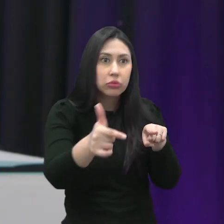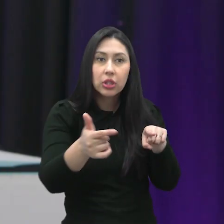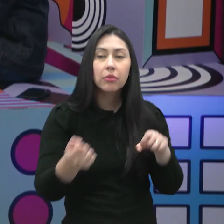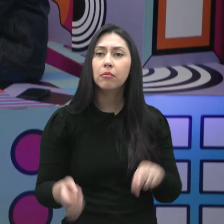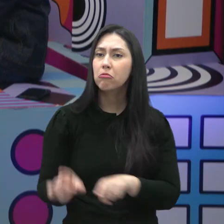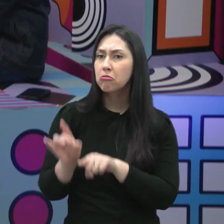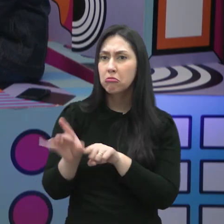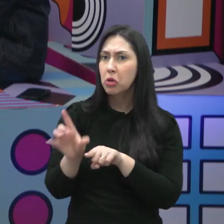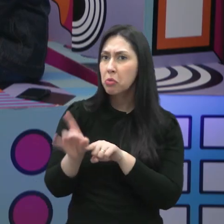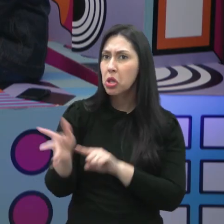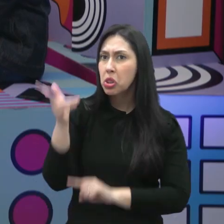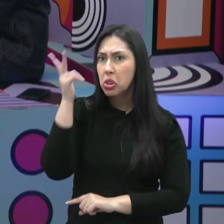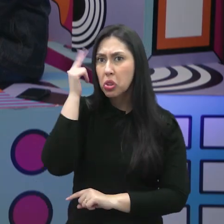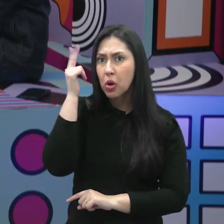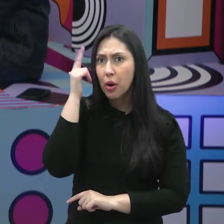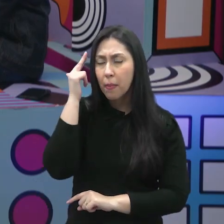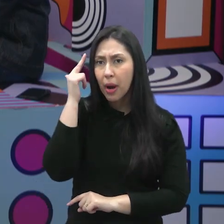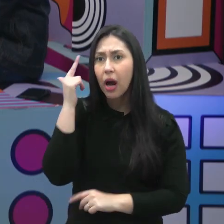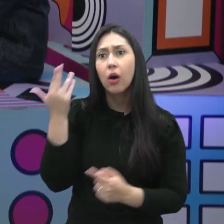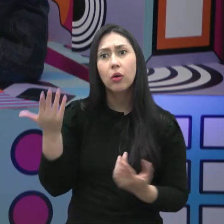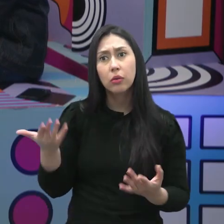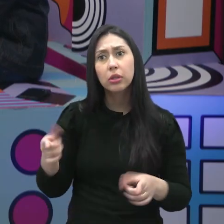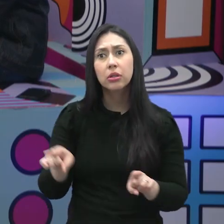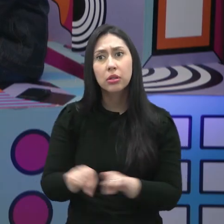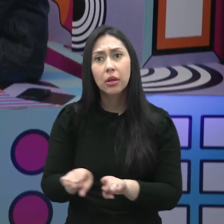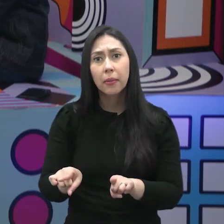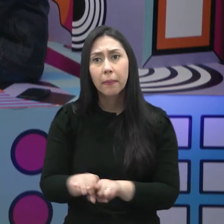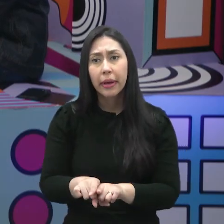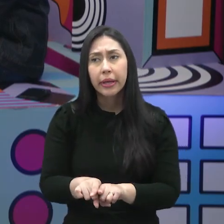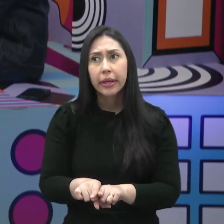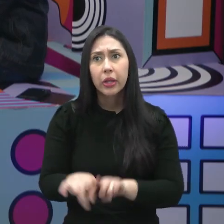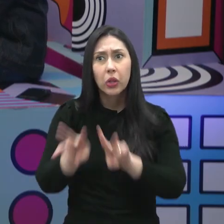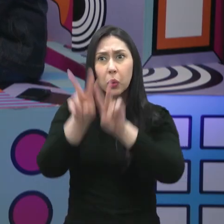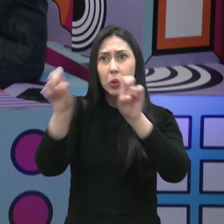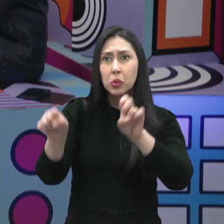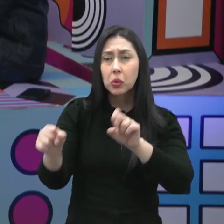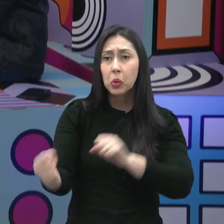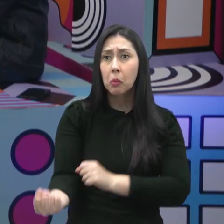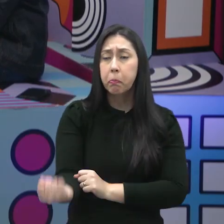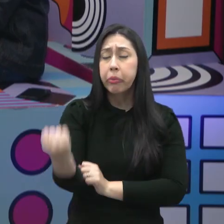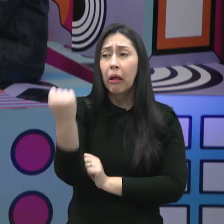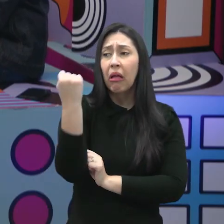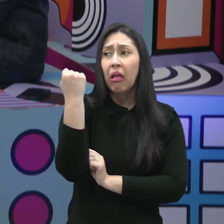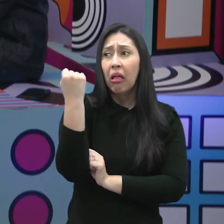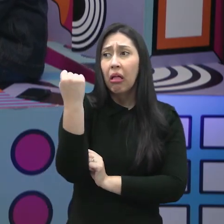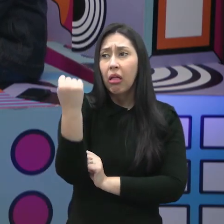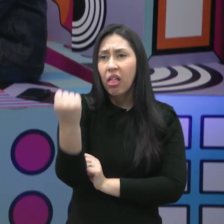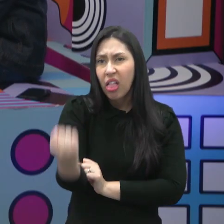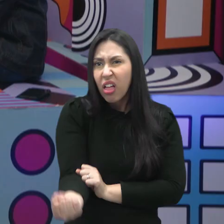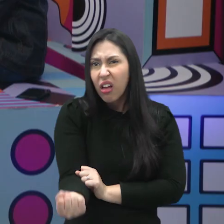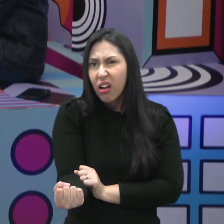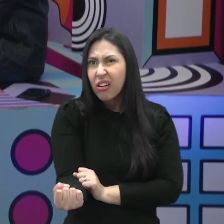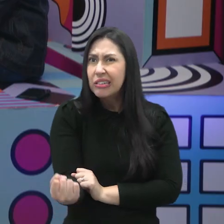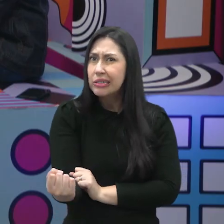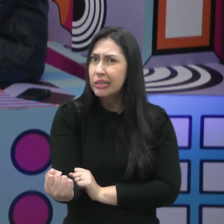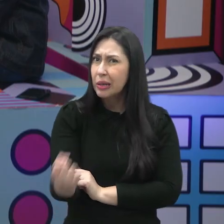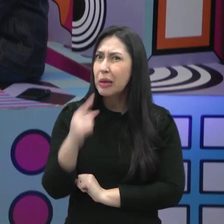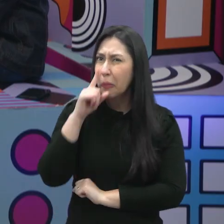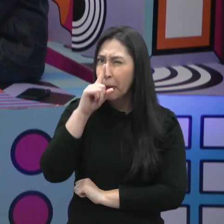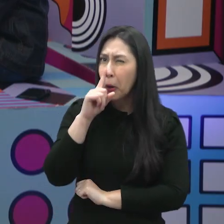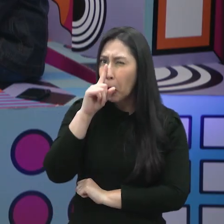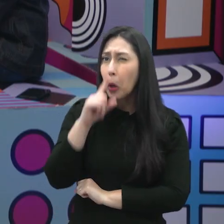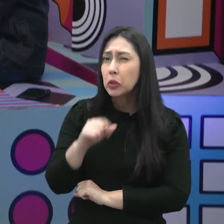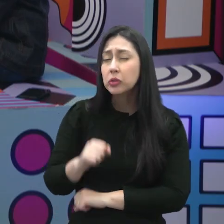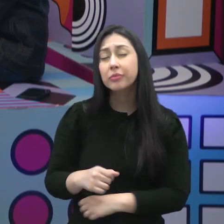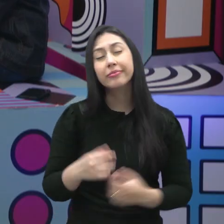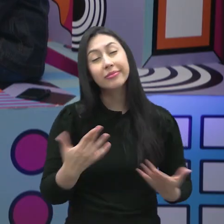ejaculação vai continuar acontecendo normalmente, inclusive questão de impotência sexual pode estar atrelada ou não? Perfeito, essa é uma dúvida